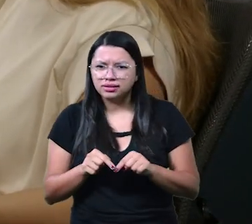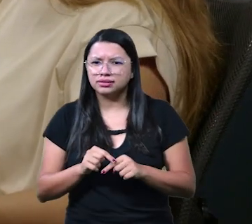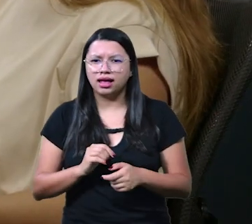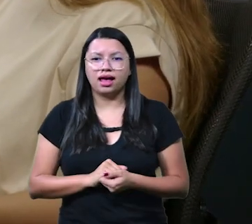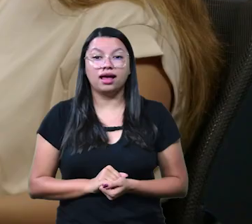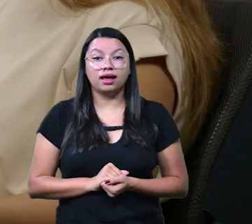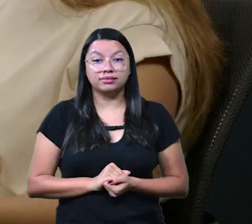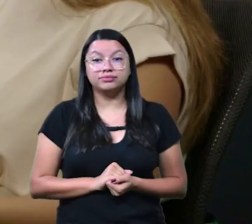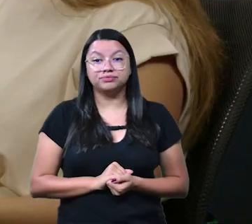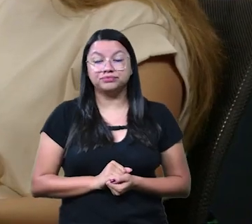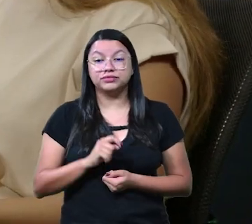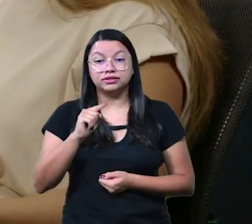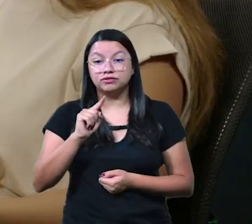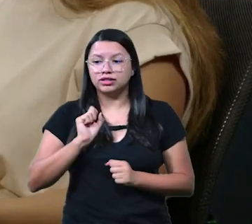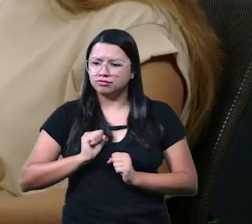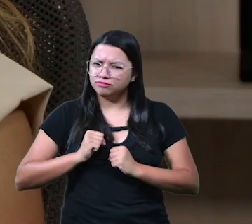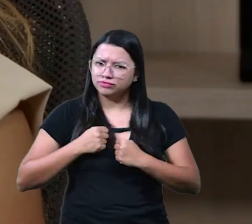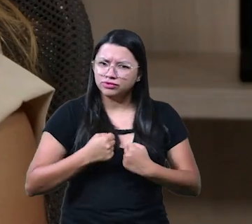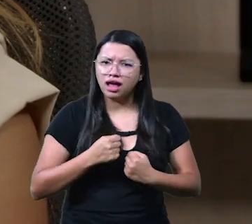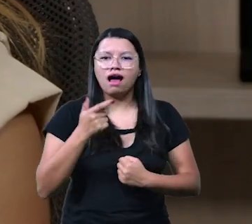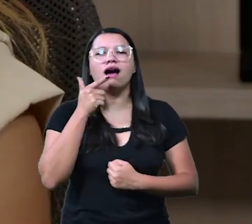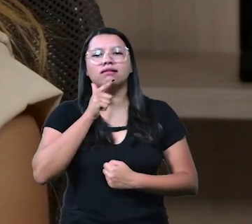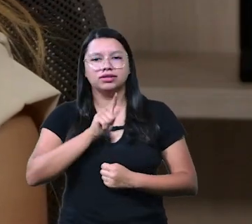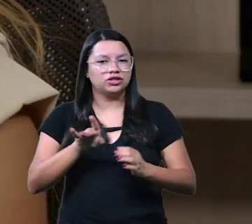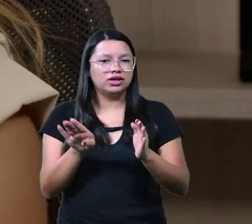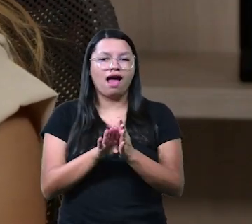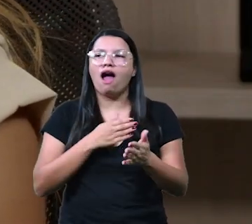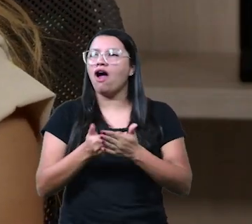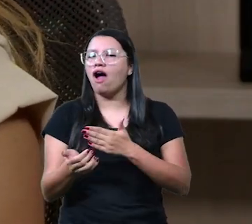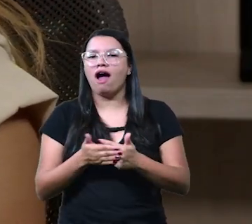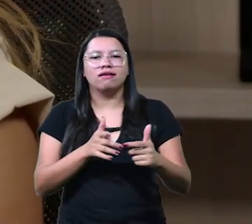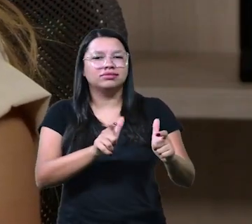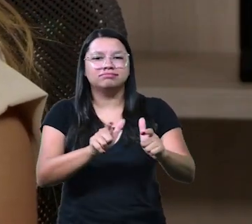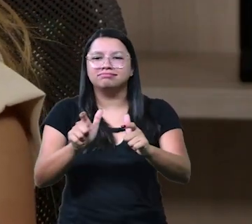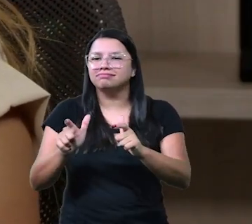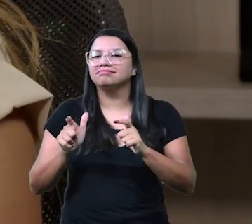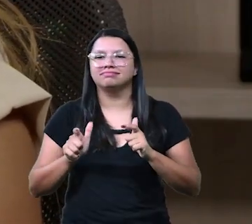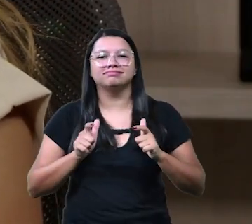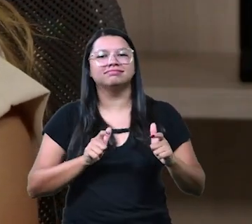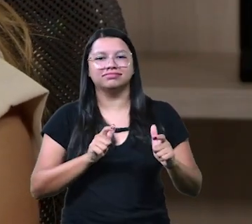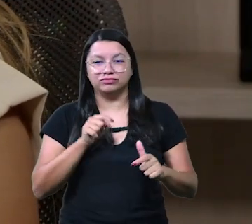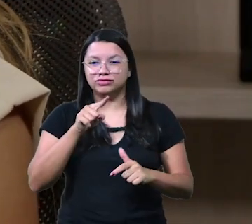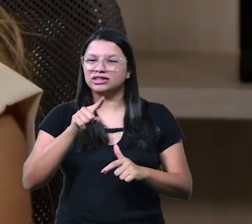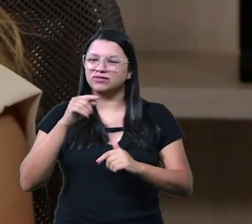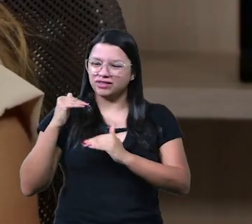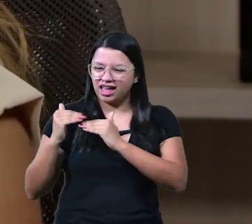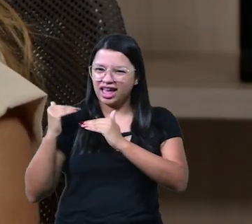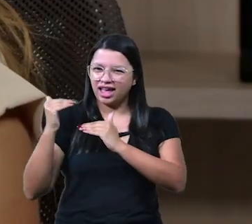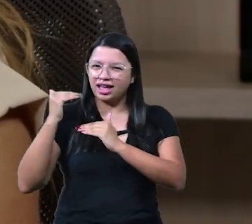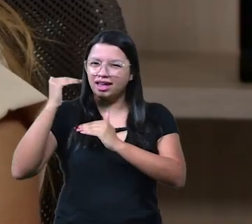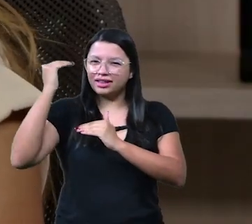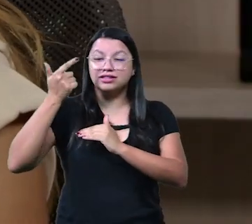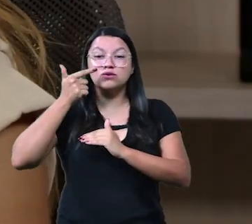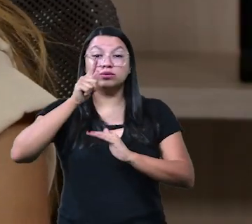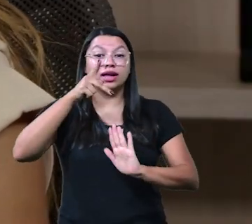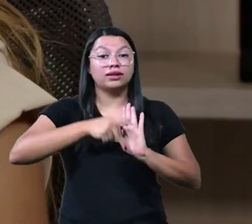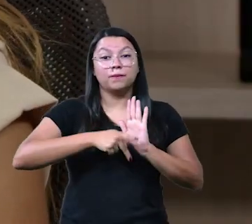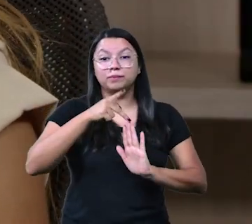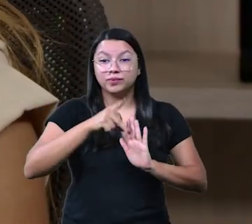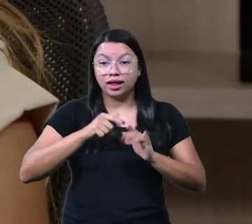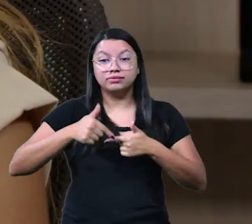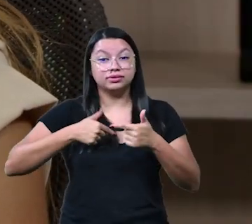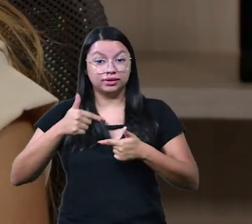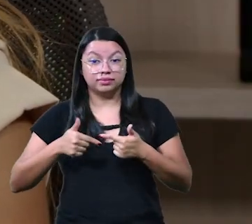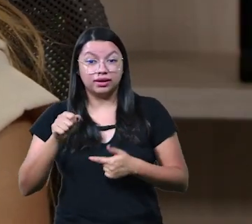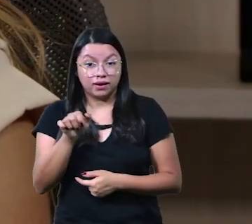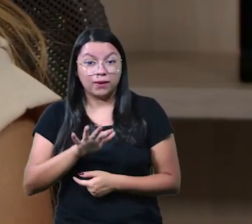E você se dedicando, você consegue chegar a qualquer lugar. Você vai crescer, você consegue ter um plano de carreira. É